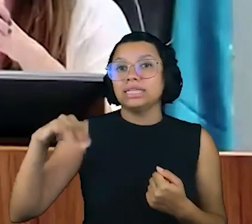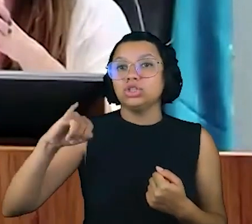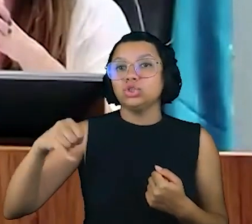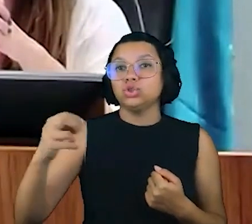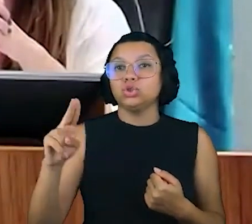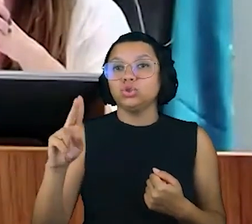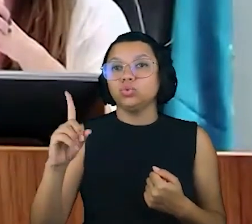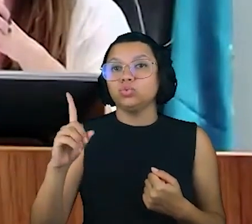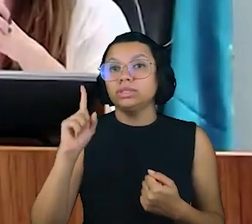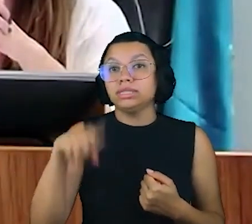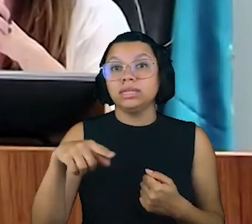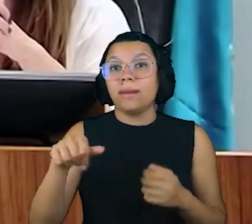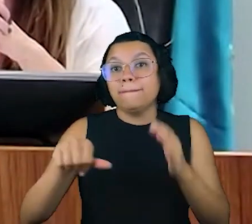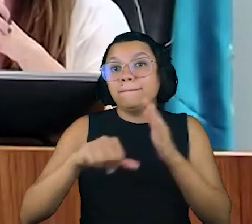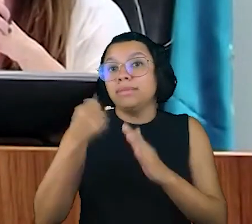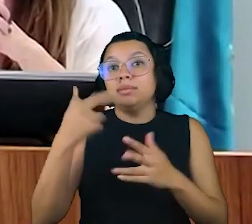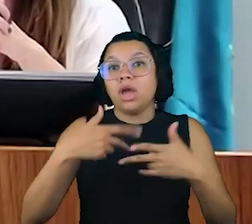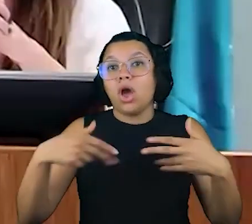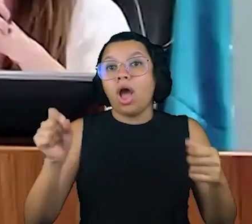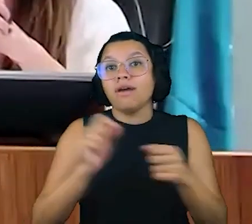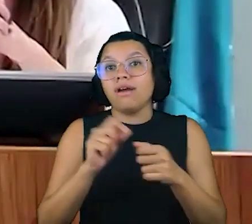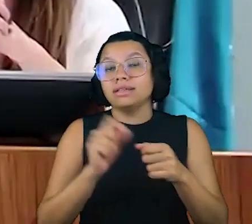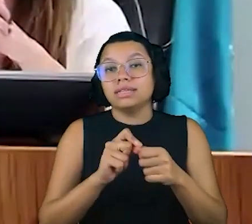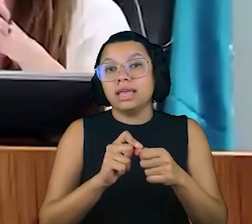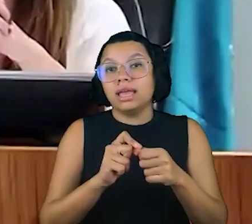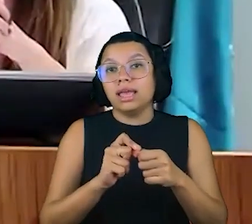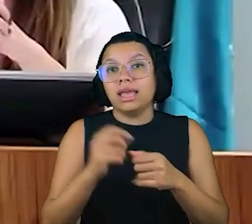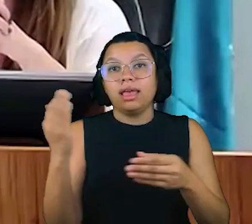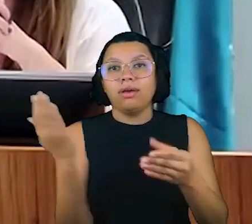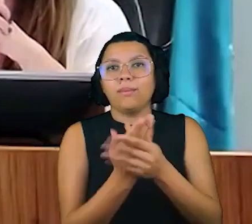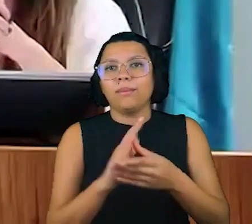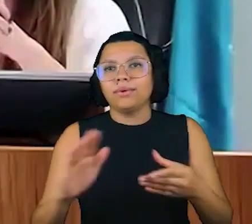Bacenjude como primeiro ato do processo.